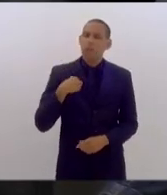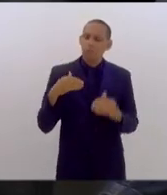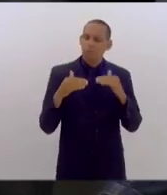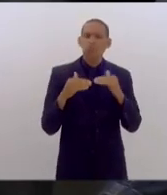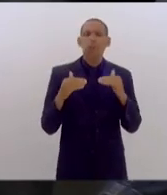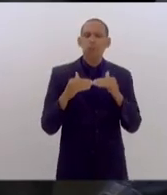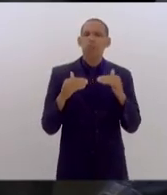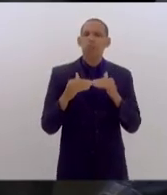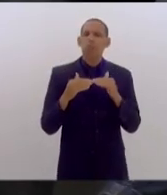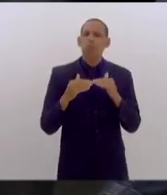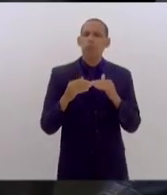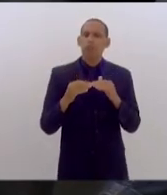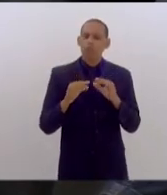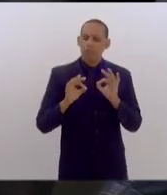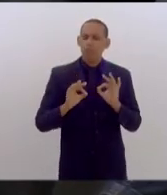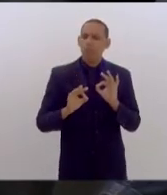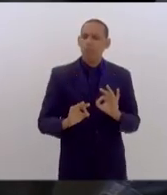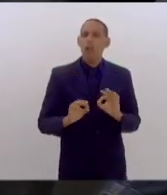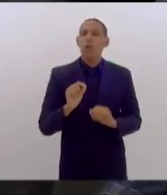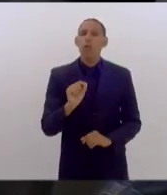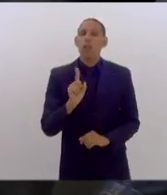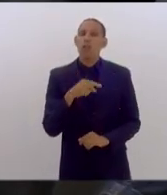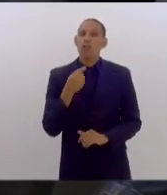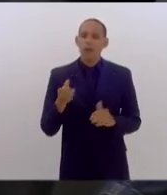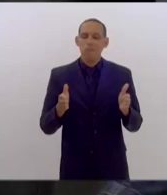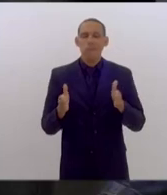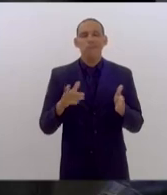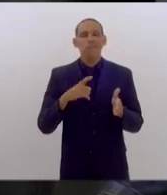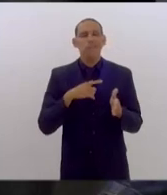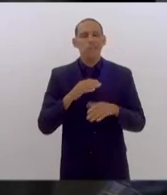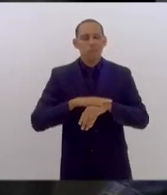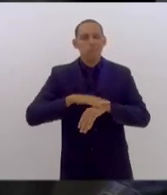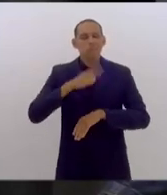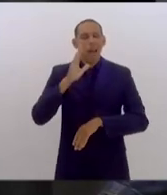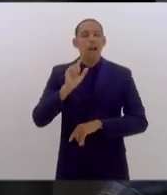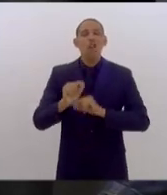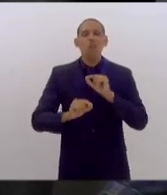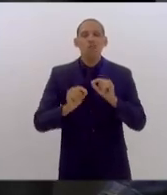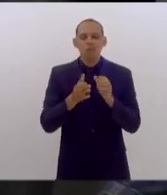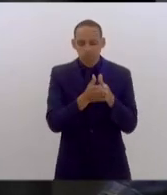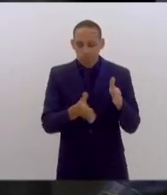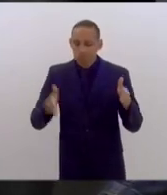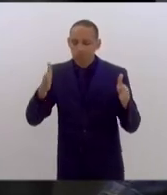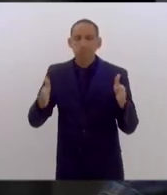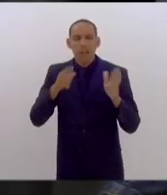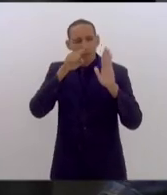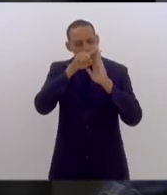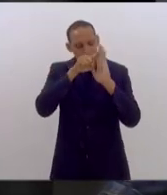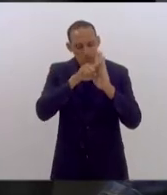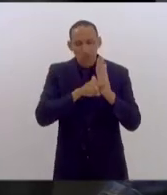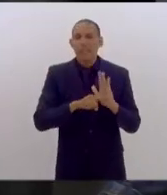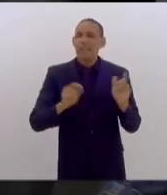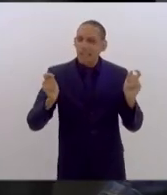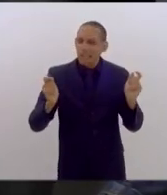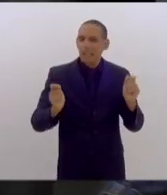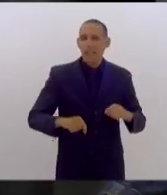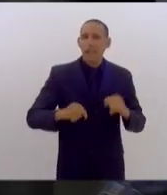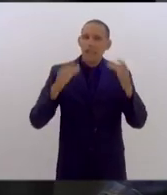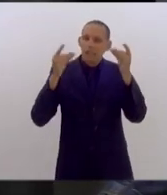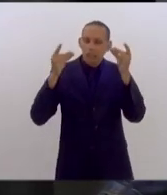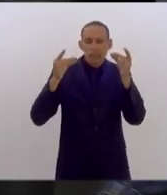pertinente oportuno que a gente tem aí é um período um pouco mais extenso para examinar e com